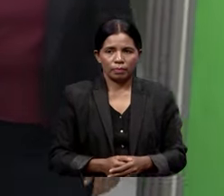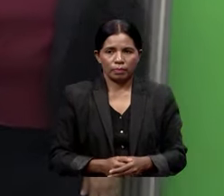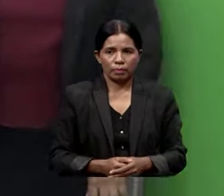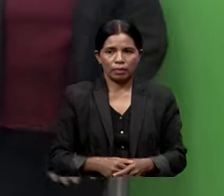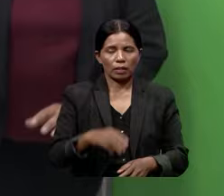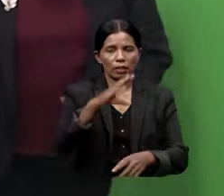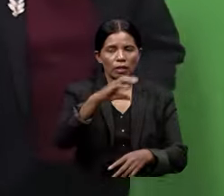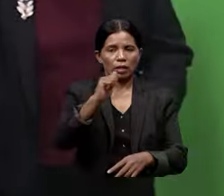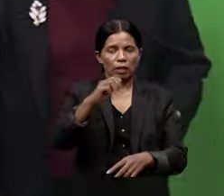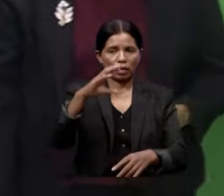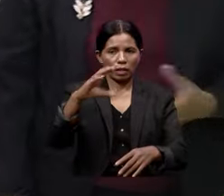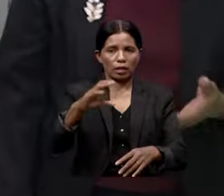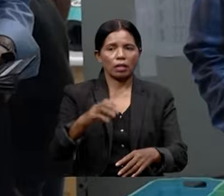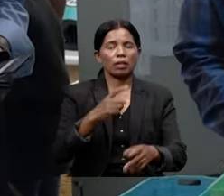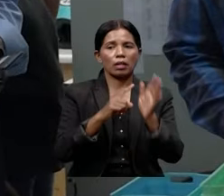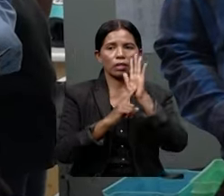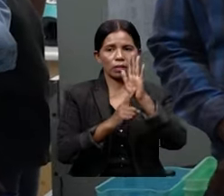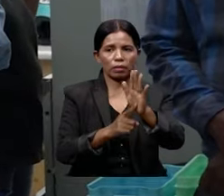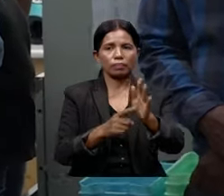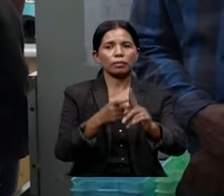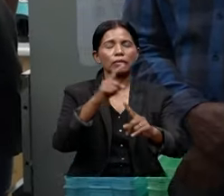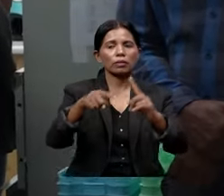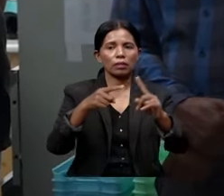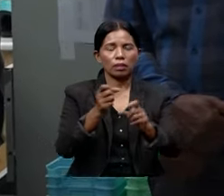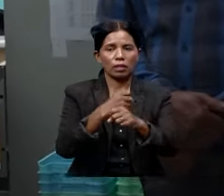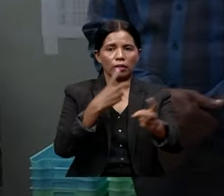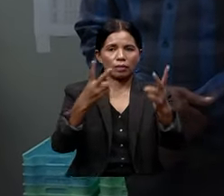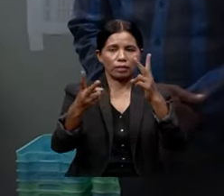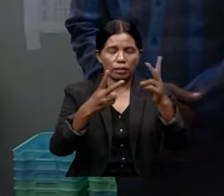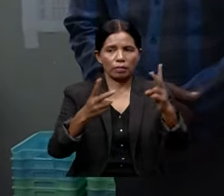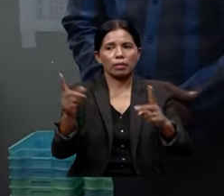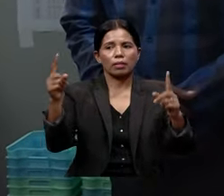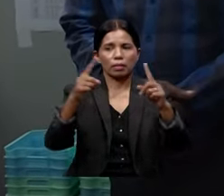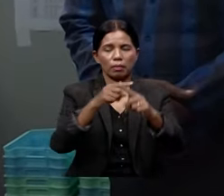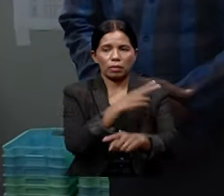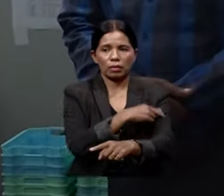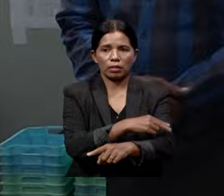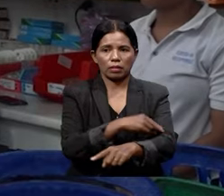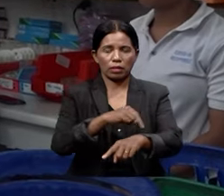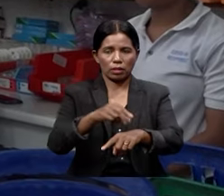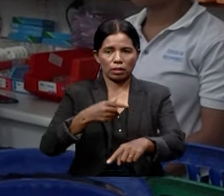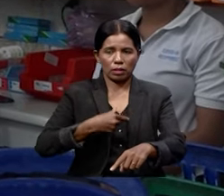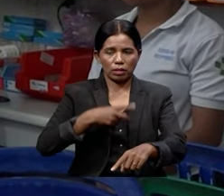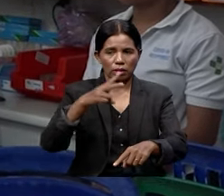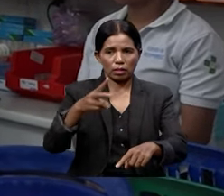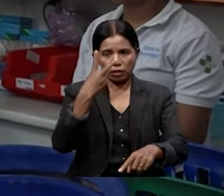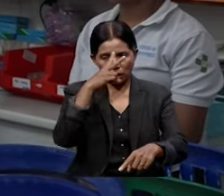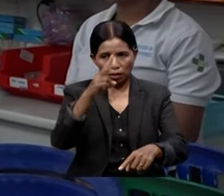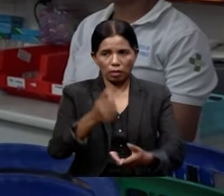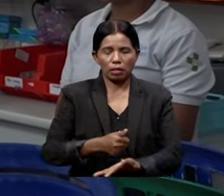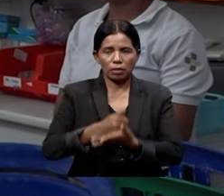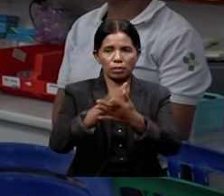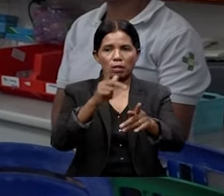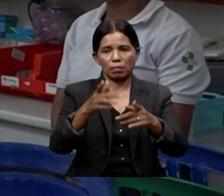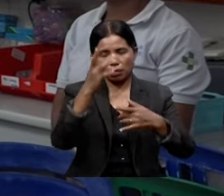Comissário da Comissão Anticorrupção, a tua exigência, né? Bem-vinda à visita surpresa do Hospital Nacional Guido Valadares, onde há atendimento